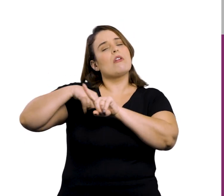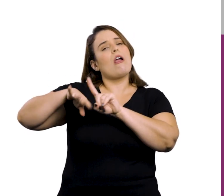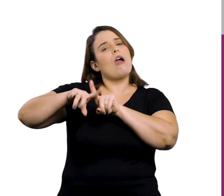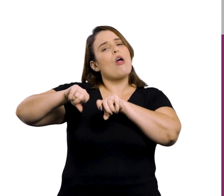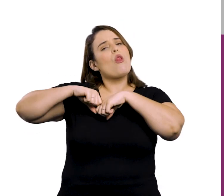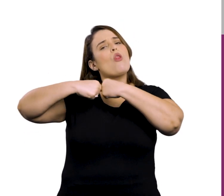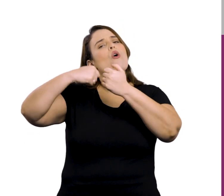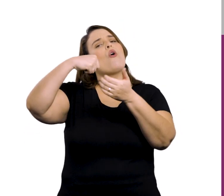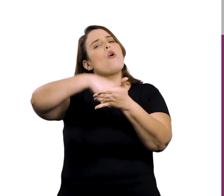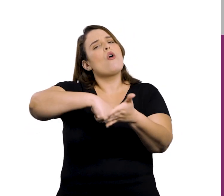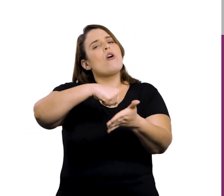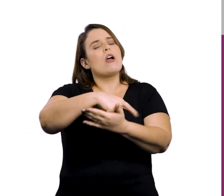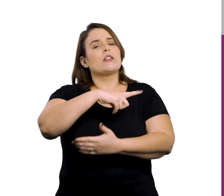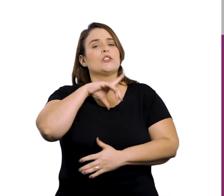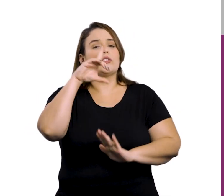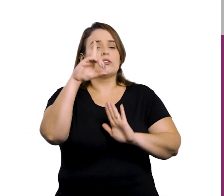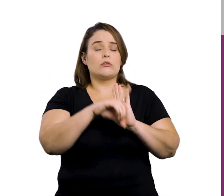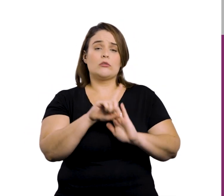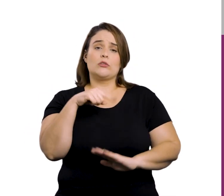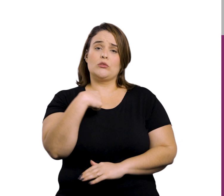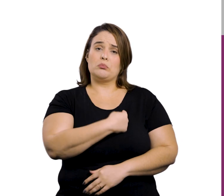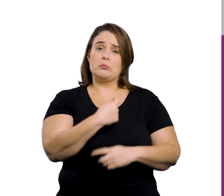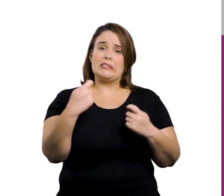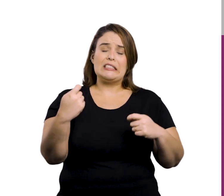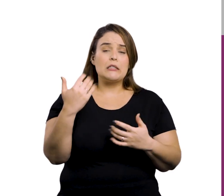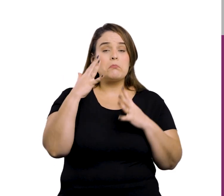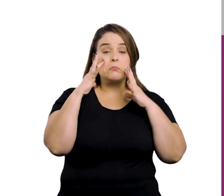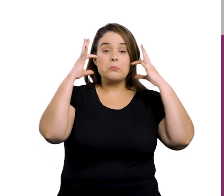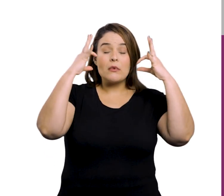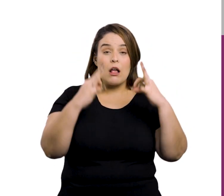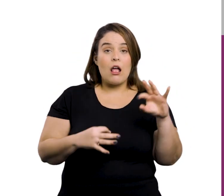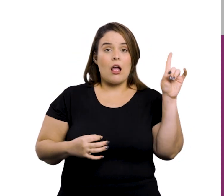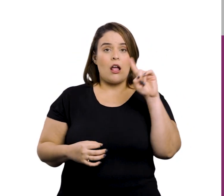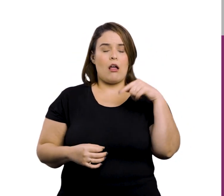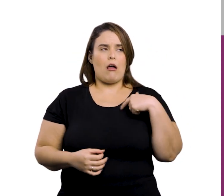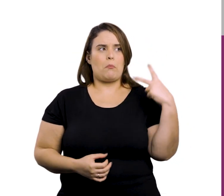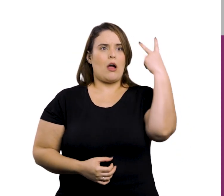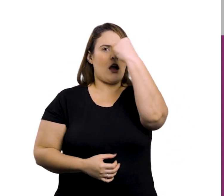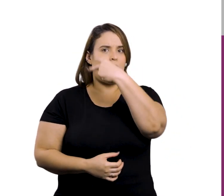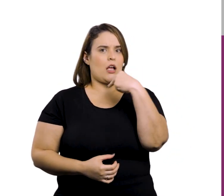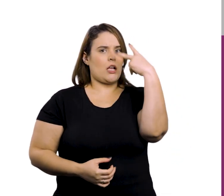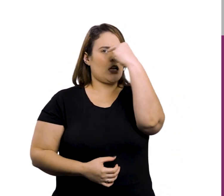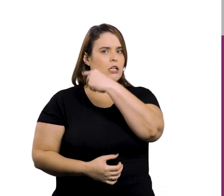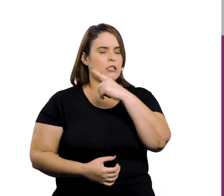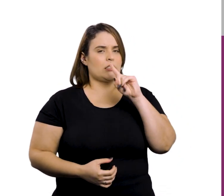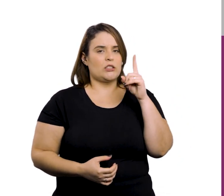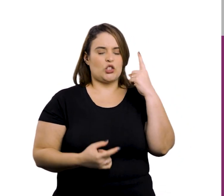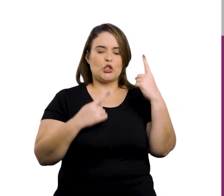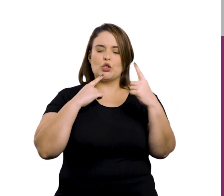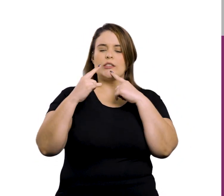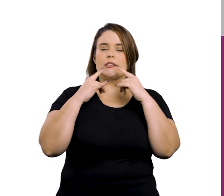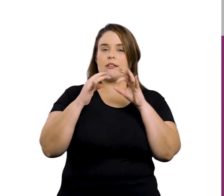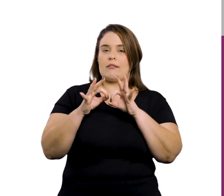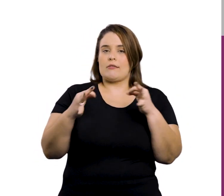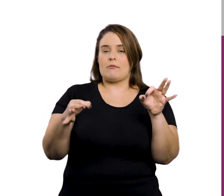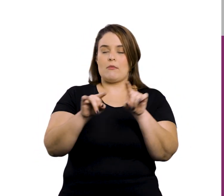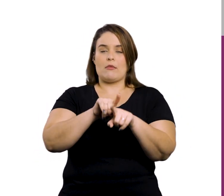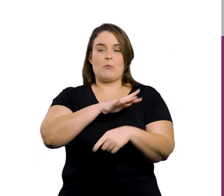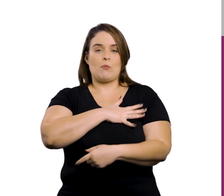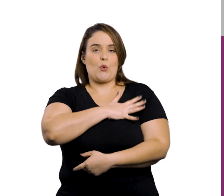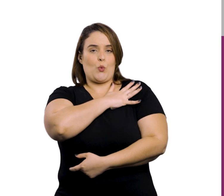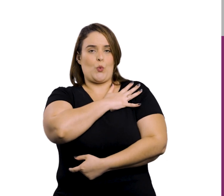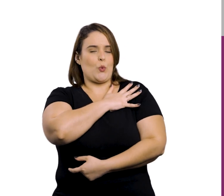por seus direitos. Mais do que nunca, precisamos estar atentos para não cair em armadilhas de discursos simplistas